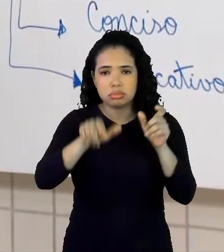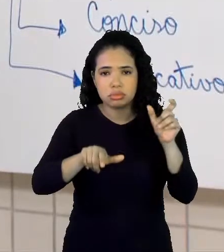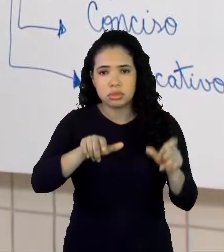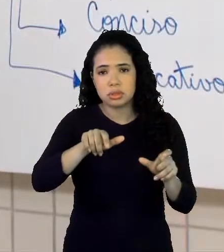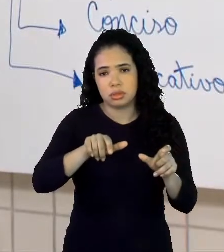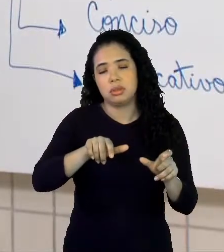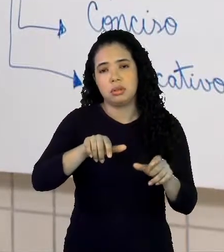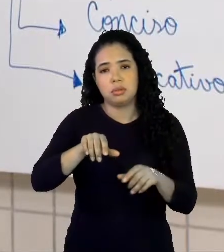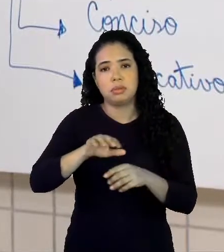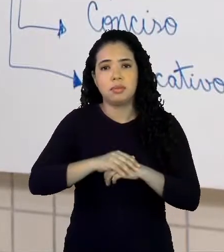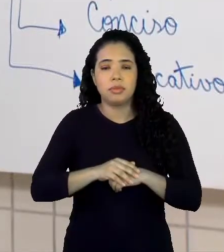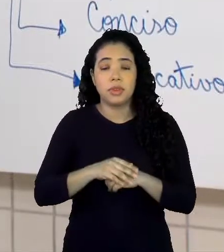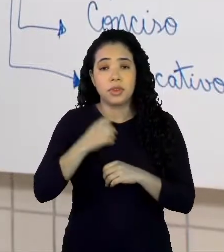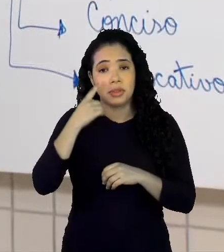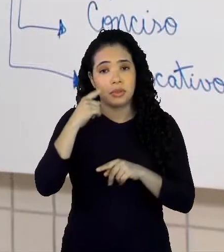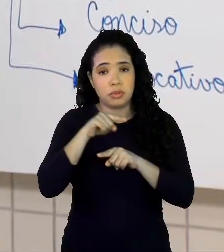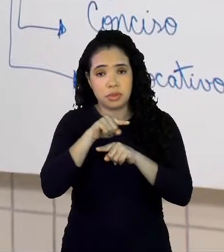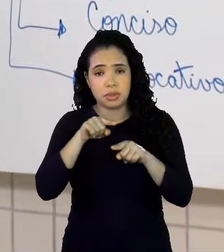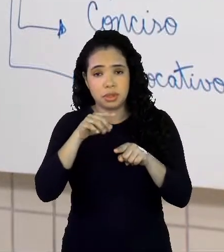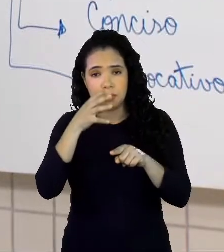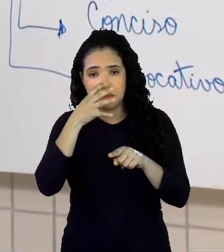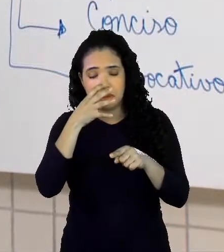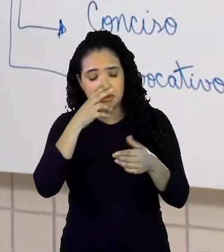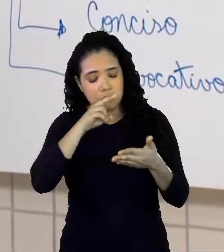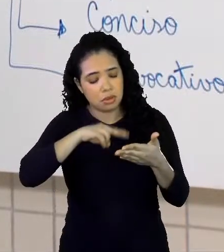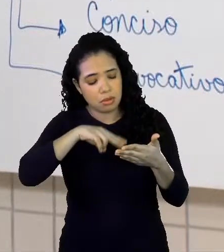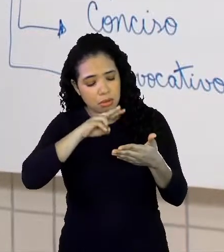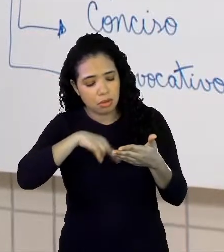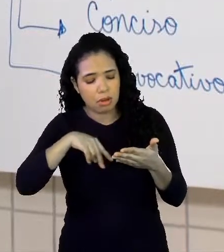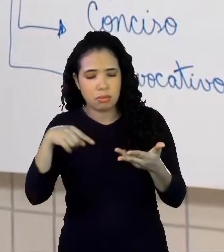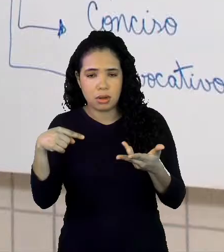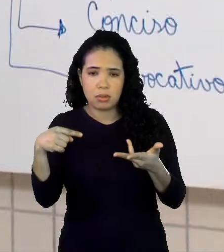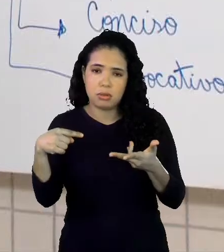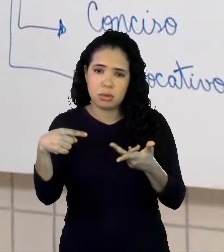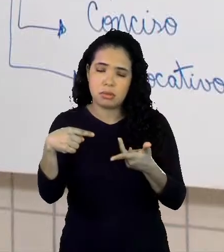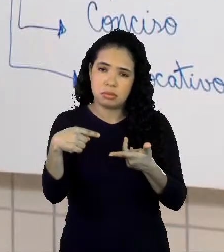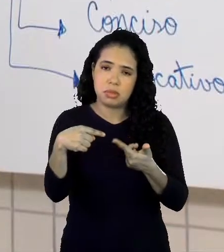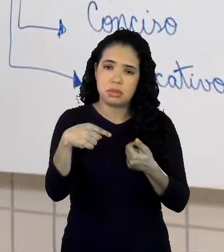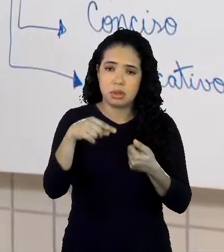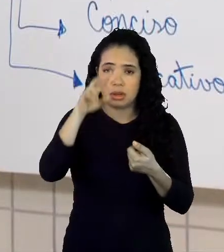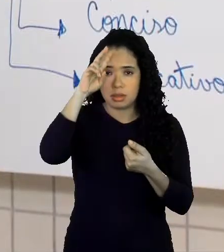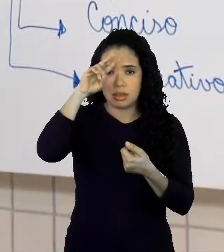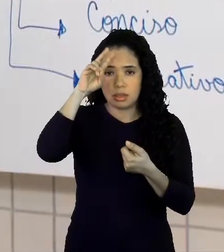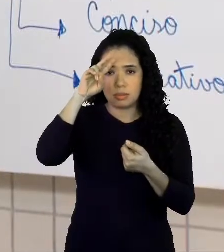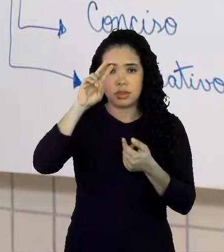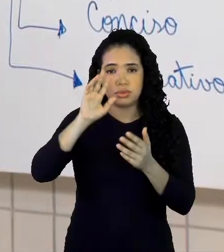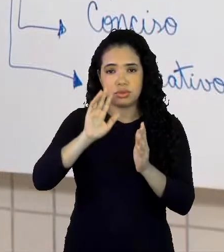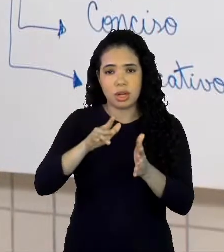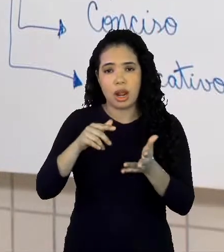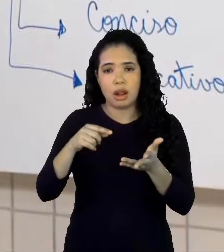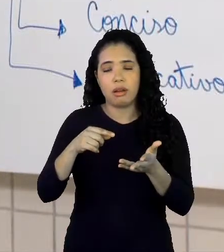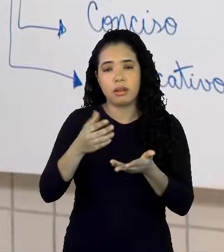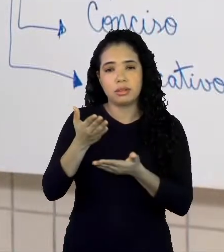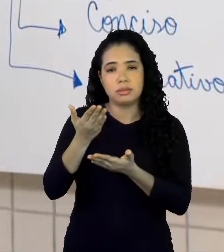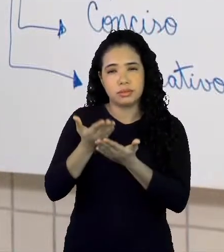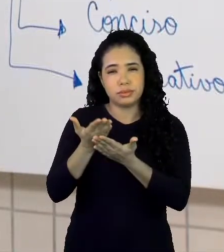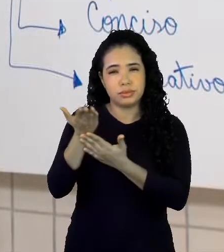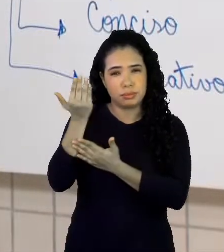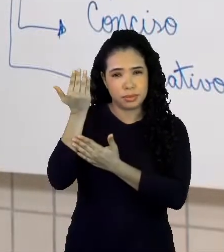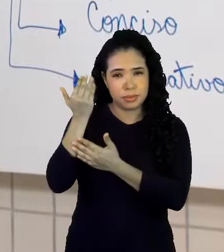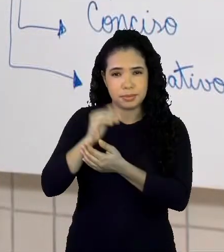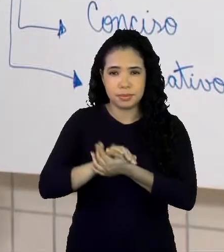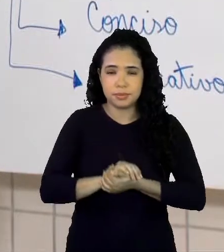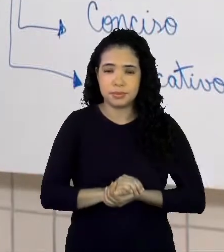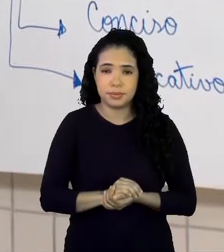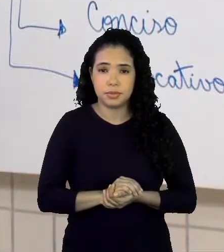responder as questões, vocês vão observar questões que relembram esses elementos narrativos. Mas